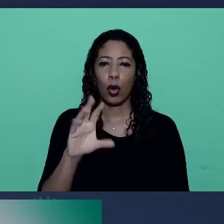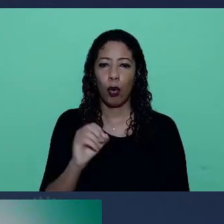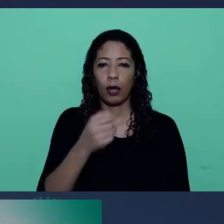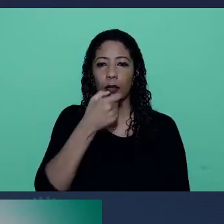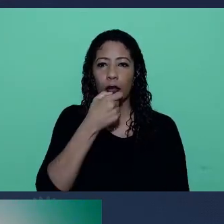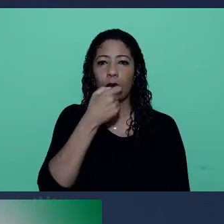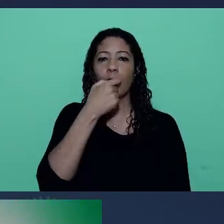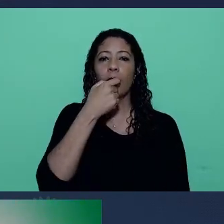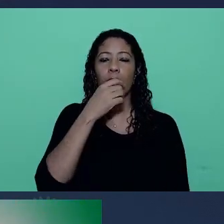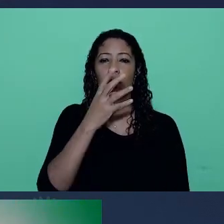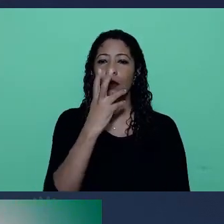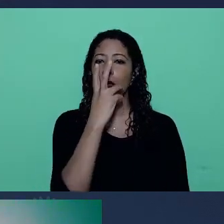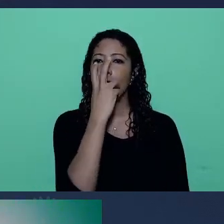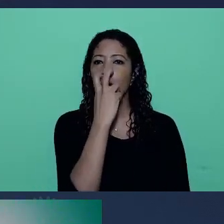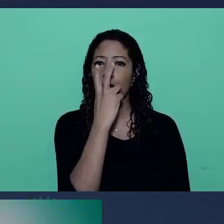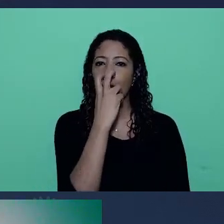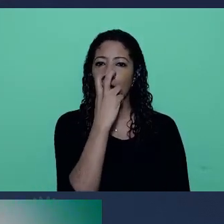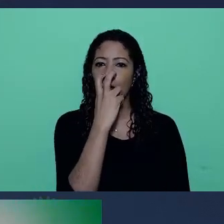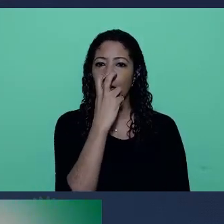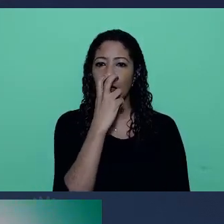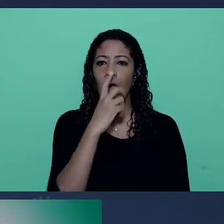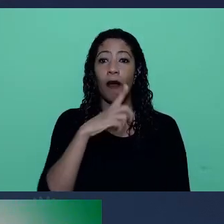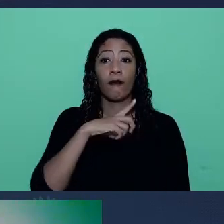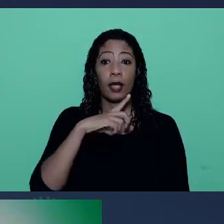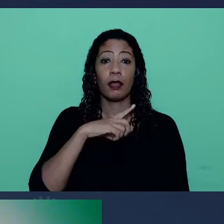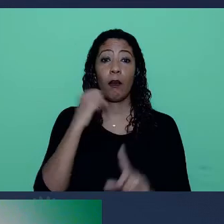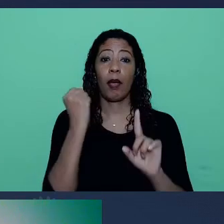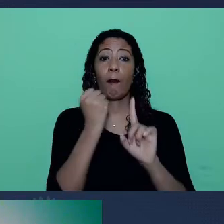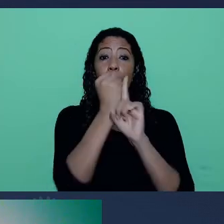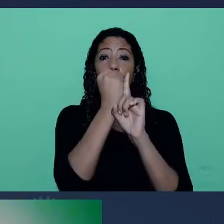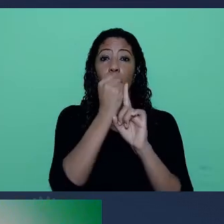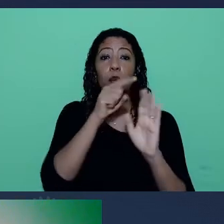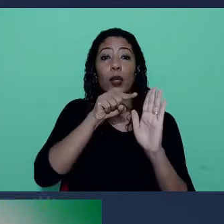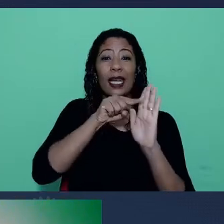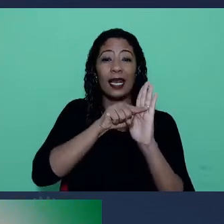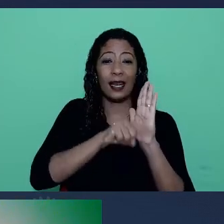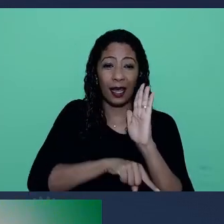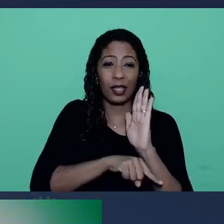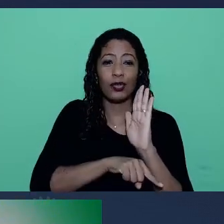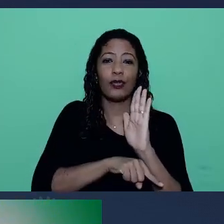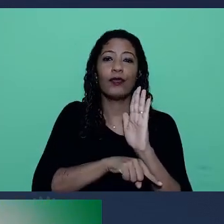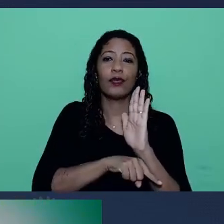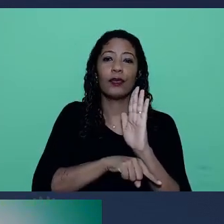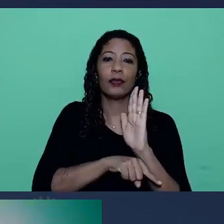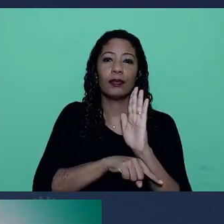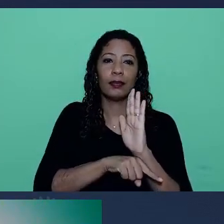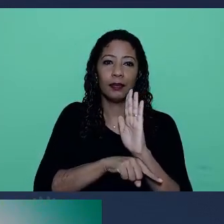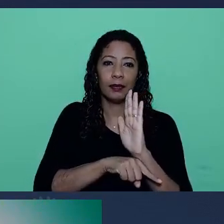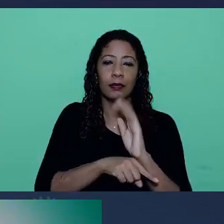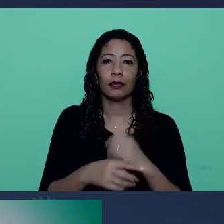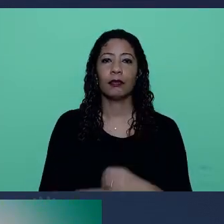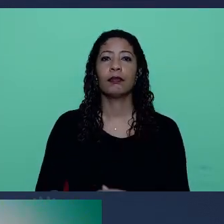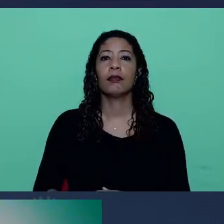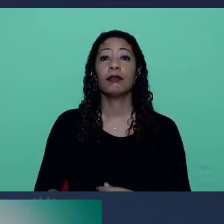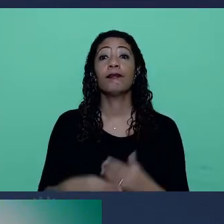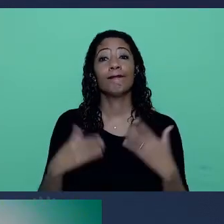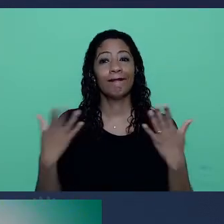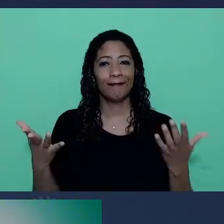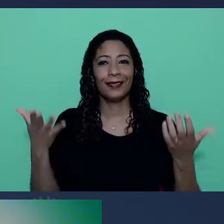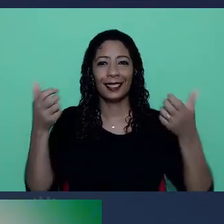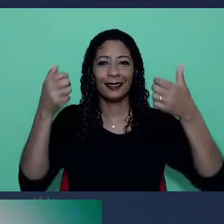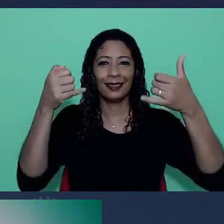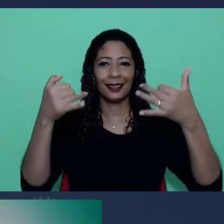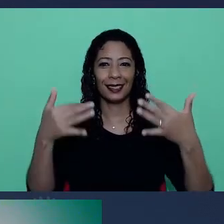Cecília, obrigado pela pergunta. Eu acabei de dizer isso, né? Quer dizer, se